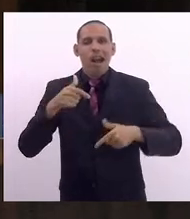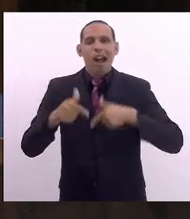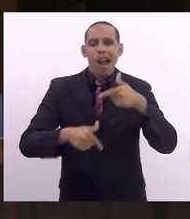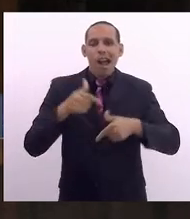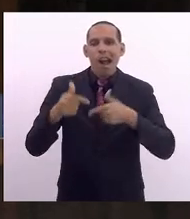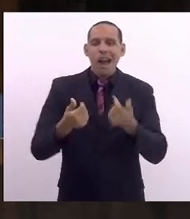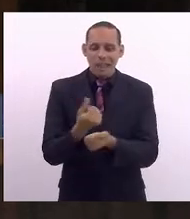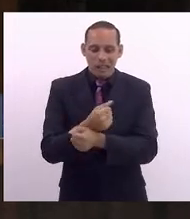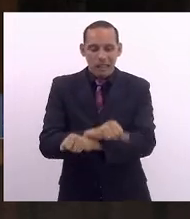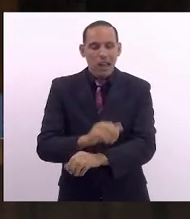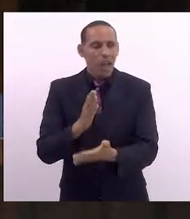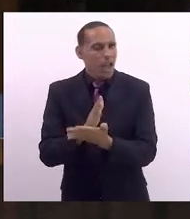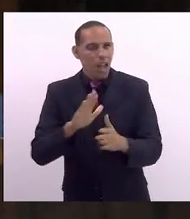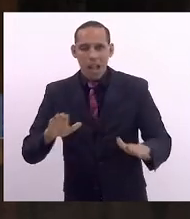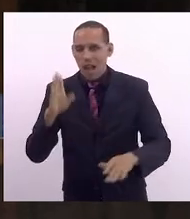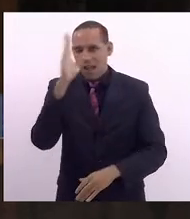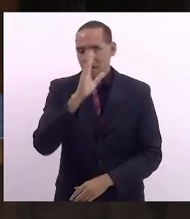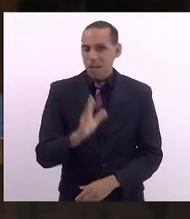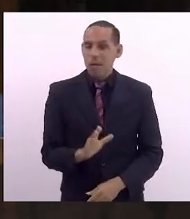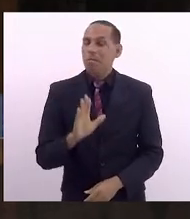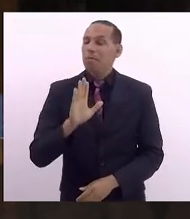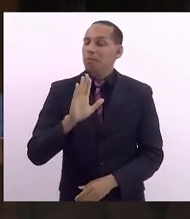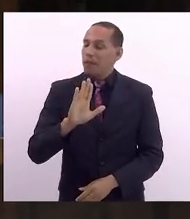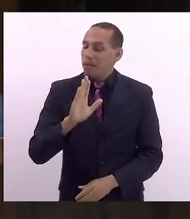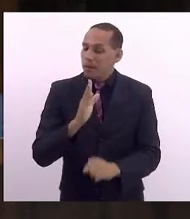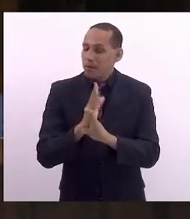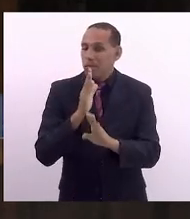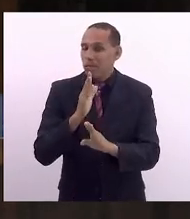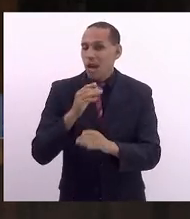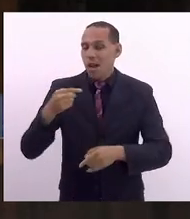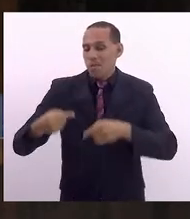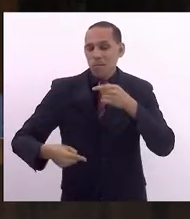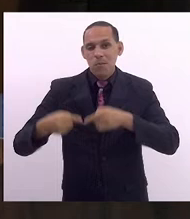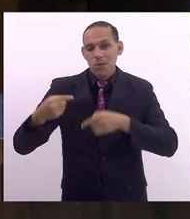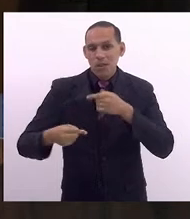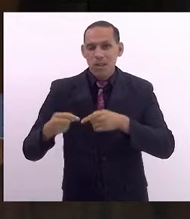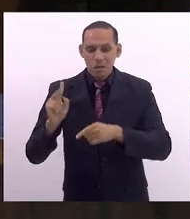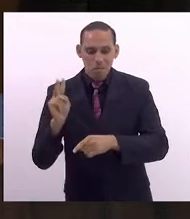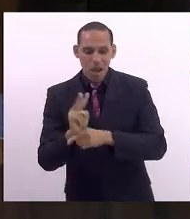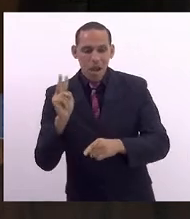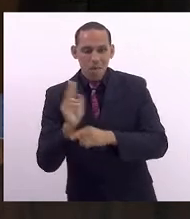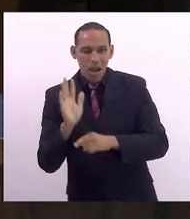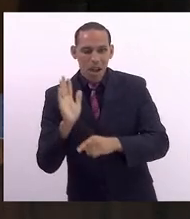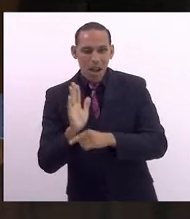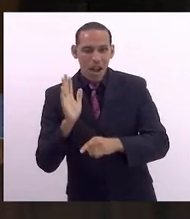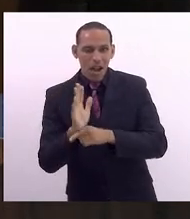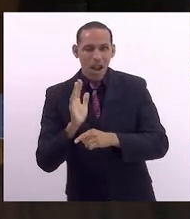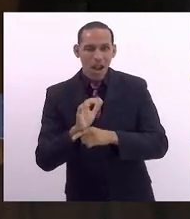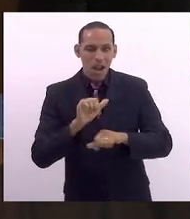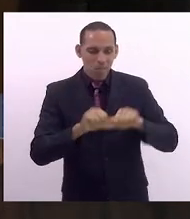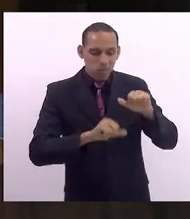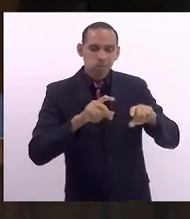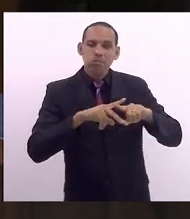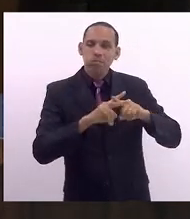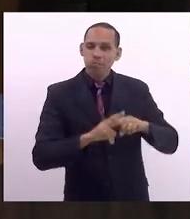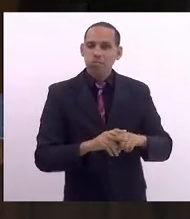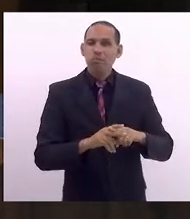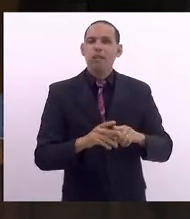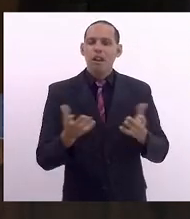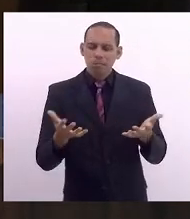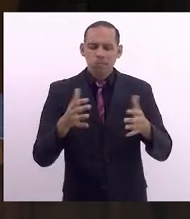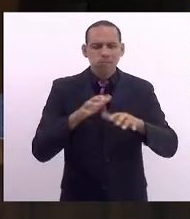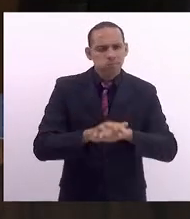Brasil. No entanto, a ausência de políticas reparatórias ou compensatórias de inclusão